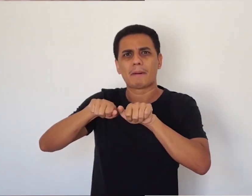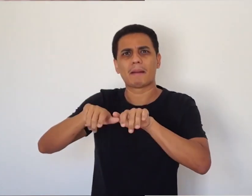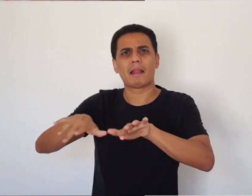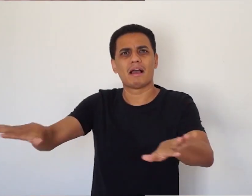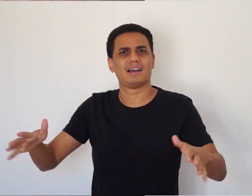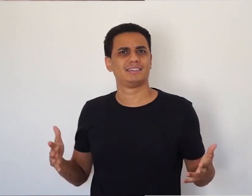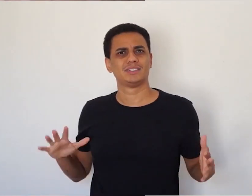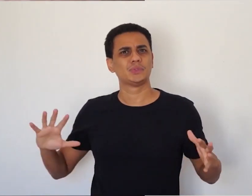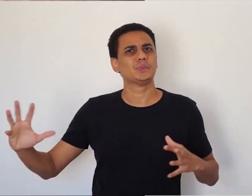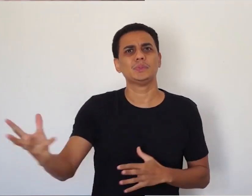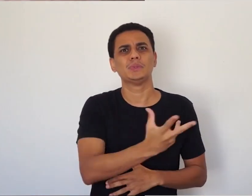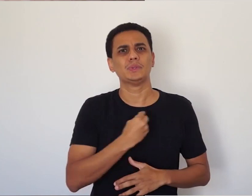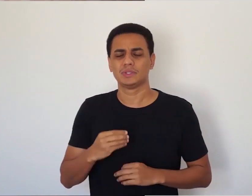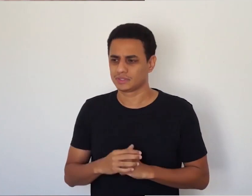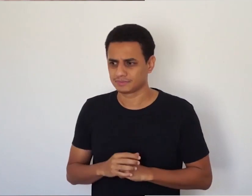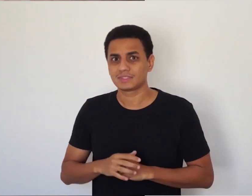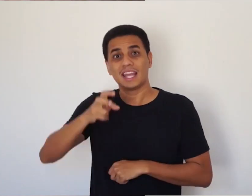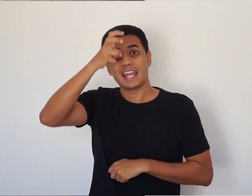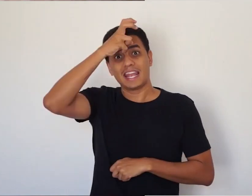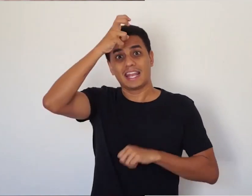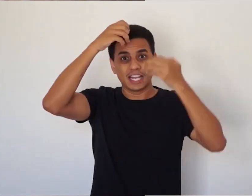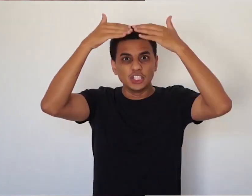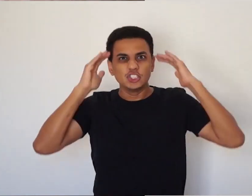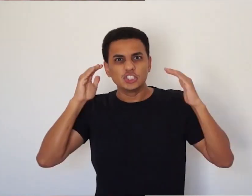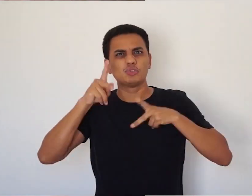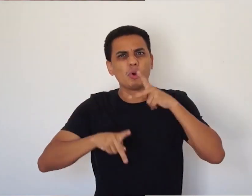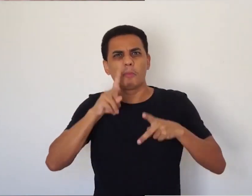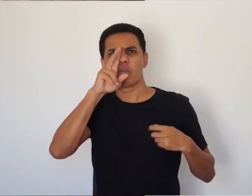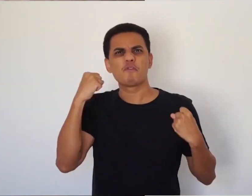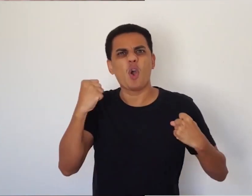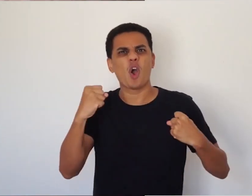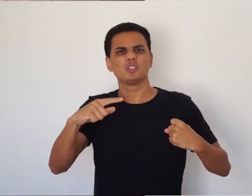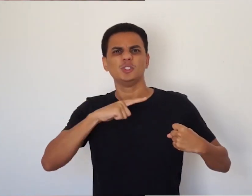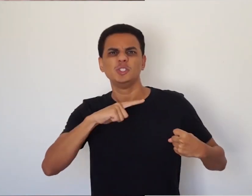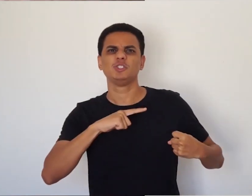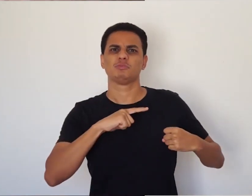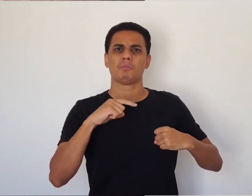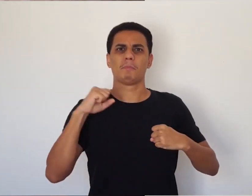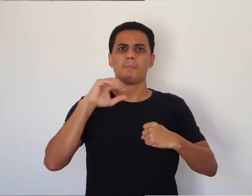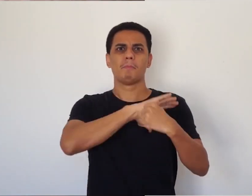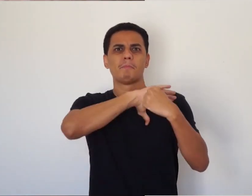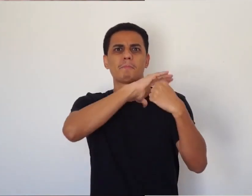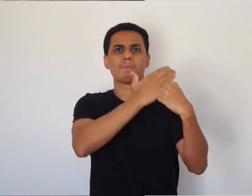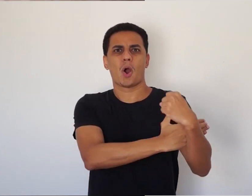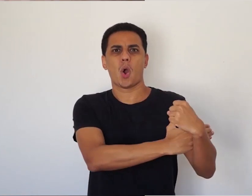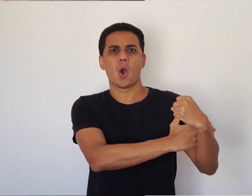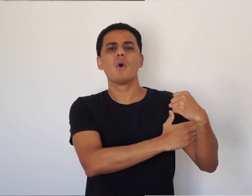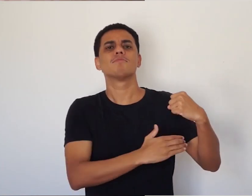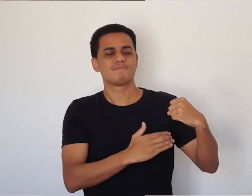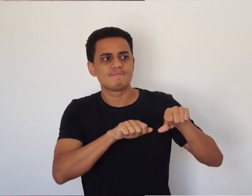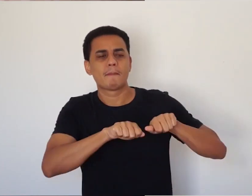sendo realmente expandida sobre toda a face da terra, e o Egito, como um povo forte, bélico, era o